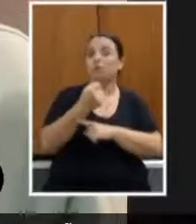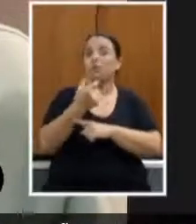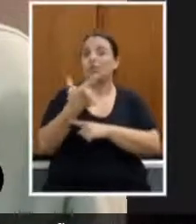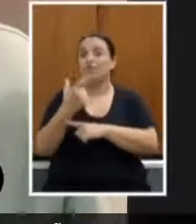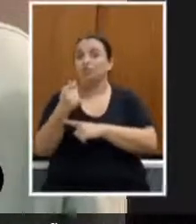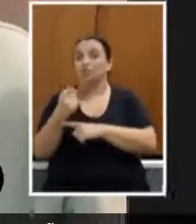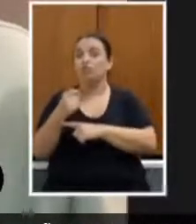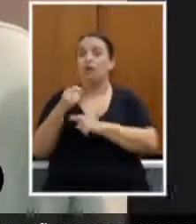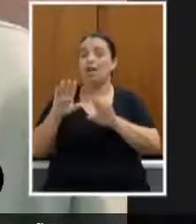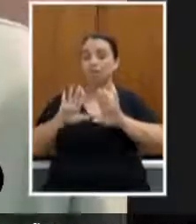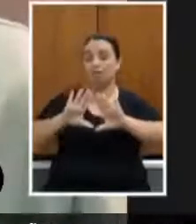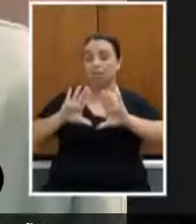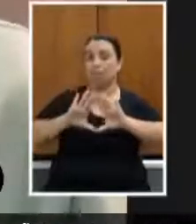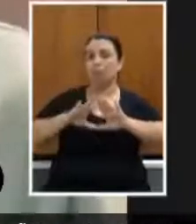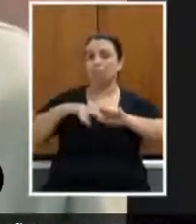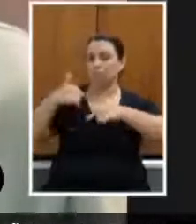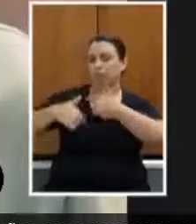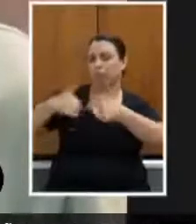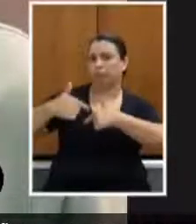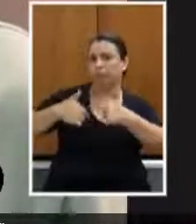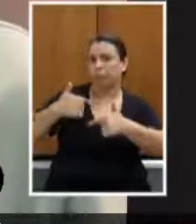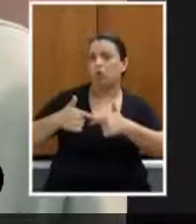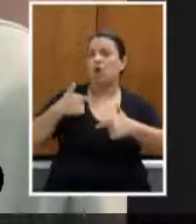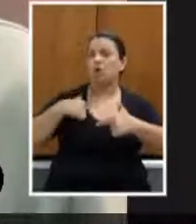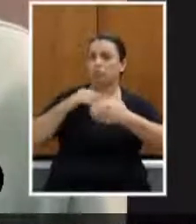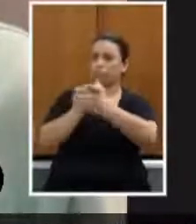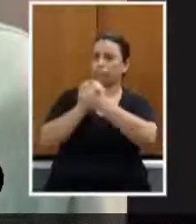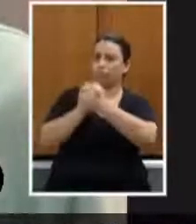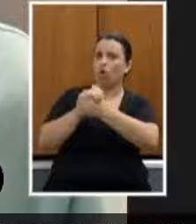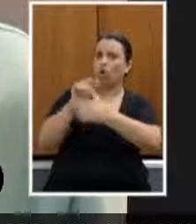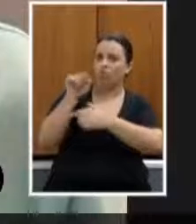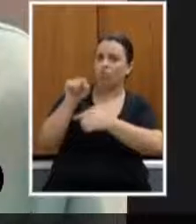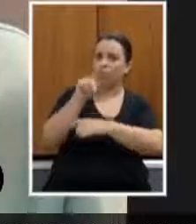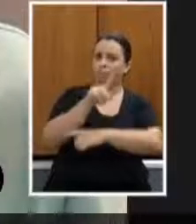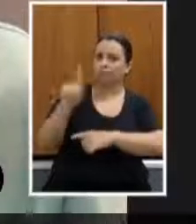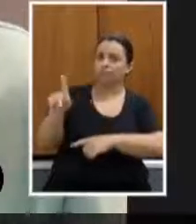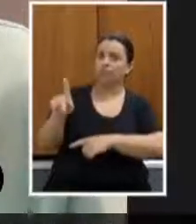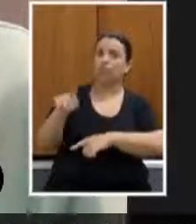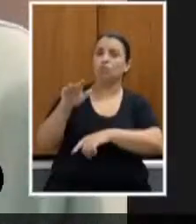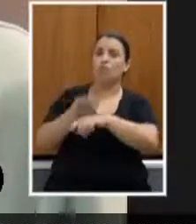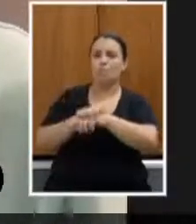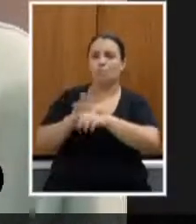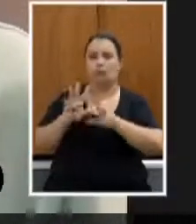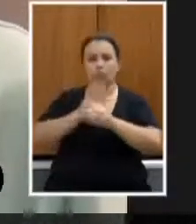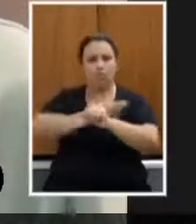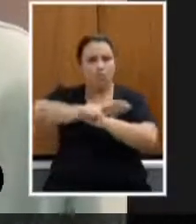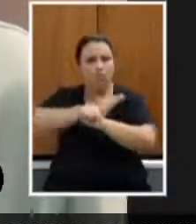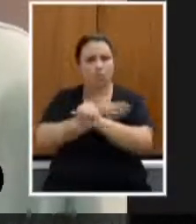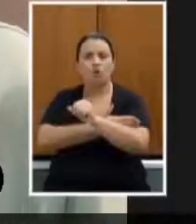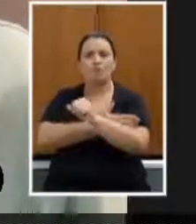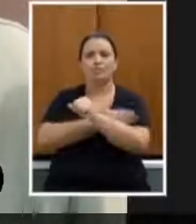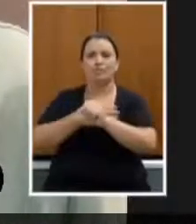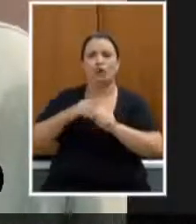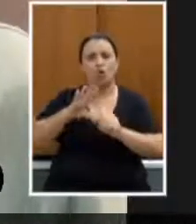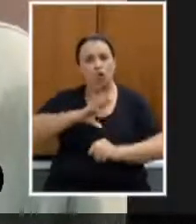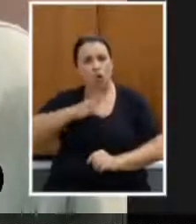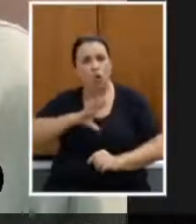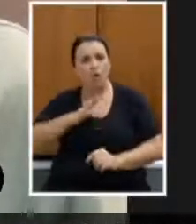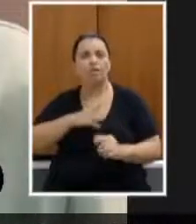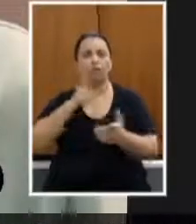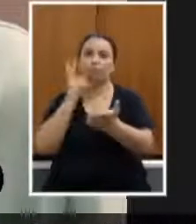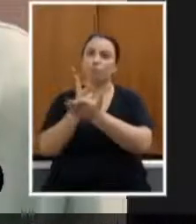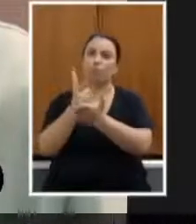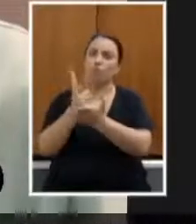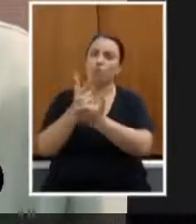pandemia. Saúde e desejo a Vossa Excelência ainda mais vigor, mais energia, positivismo e coragem para